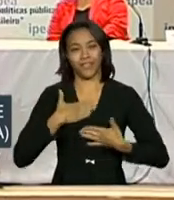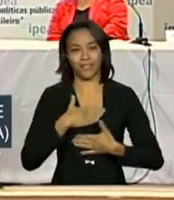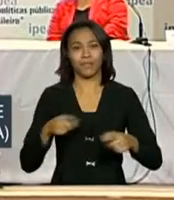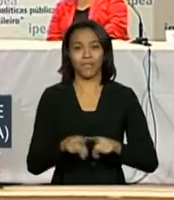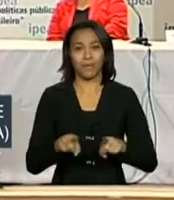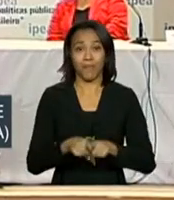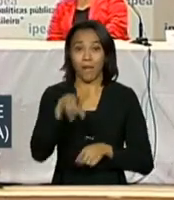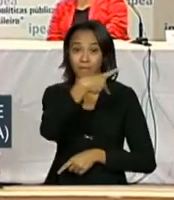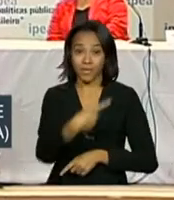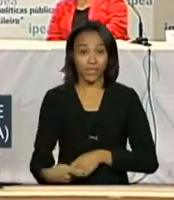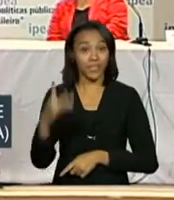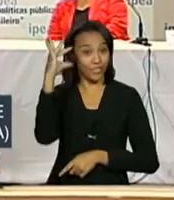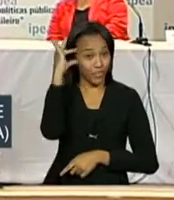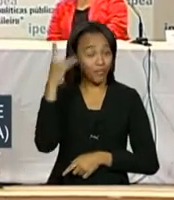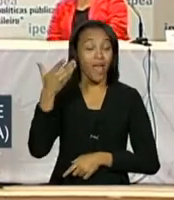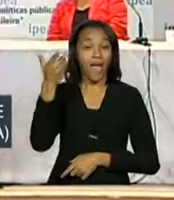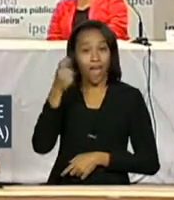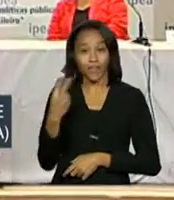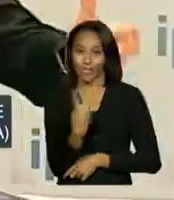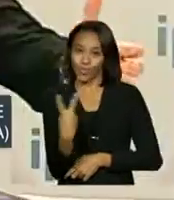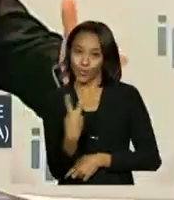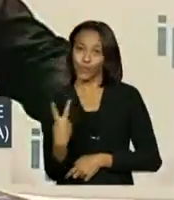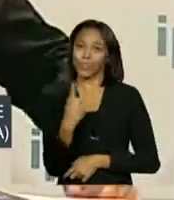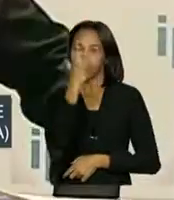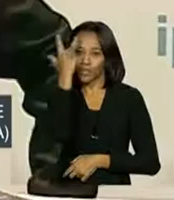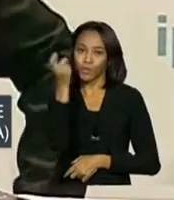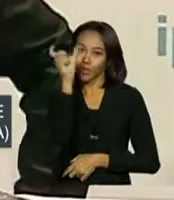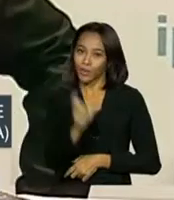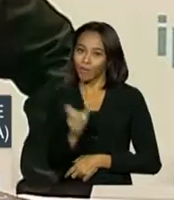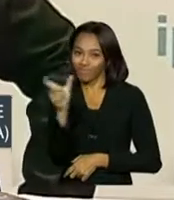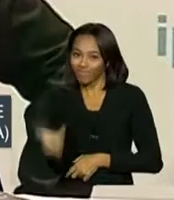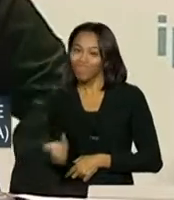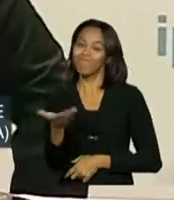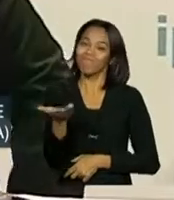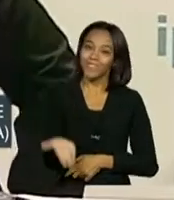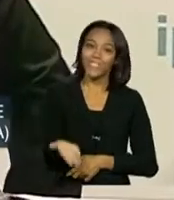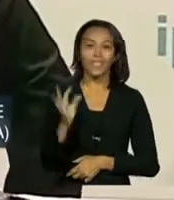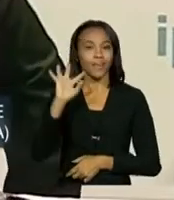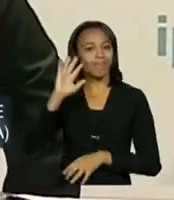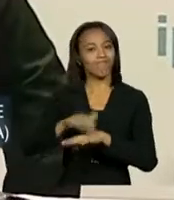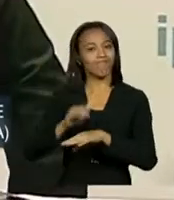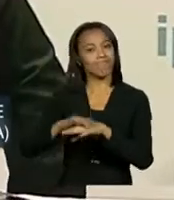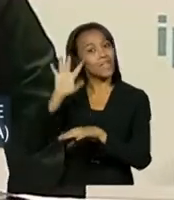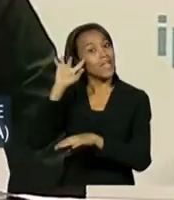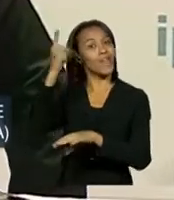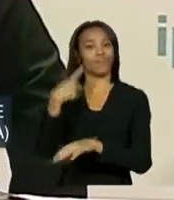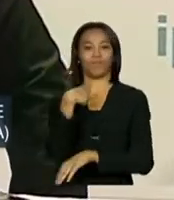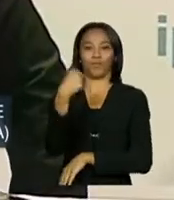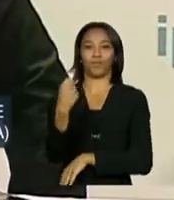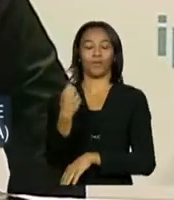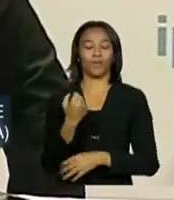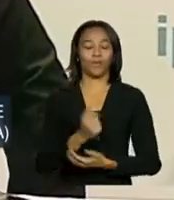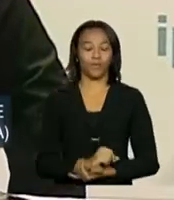presidenta Dilma Rousseff, são as duas pessoas que fizeram essa decisão.